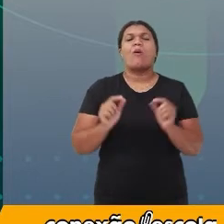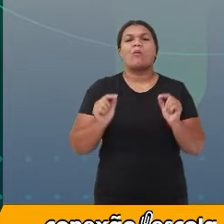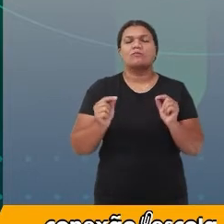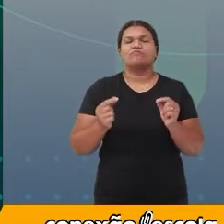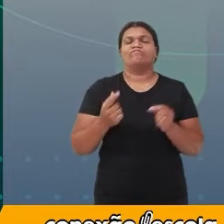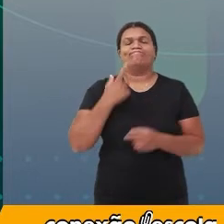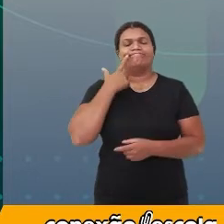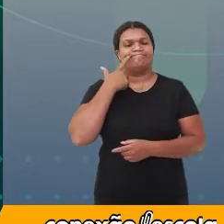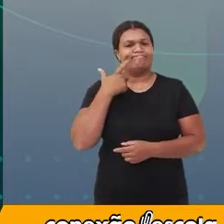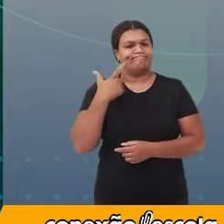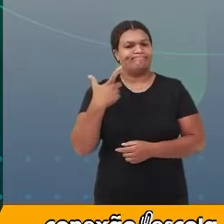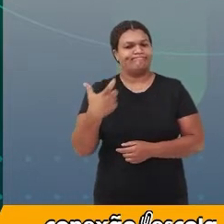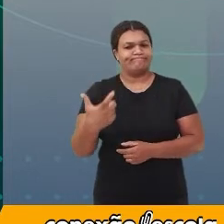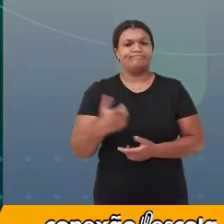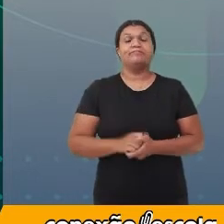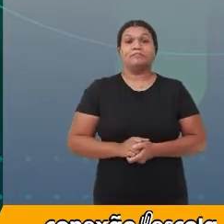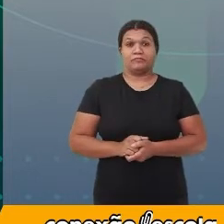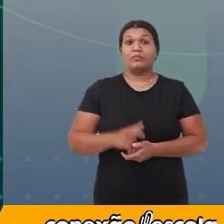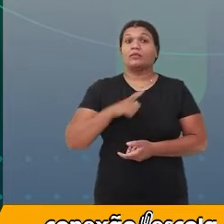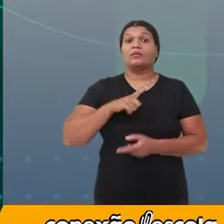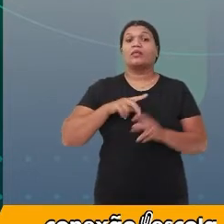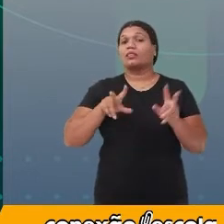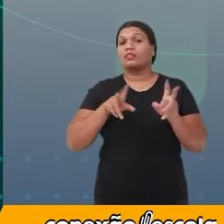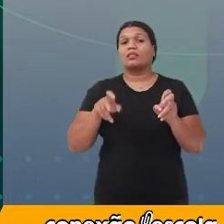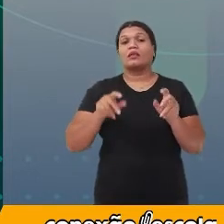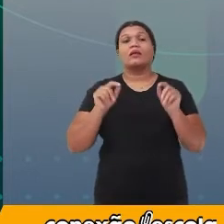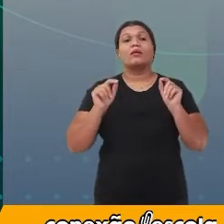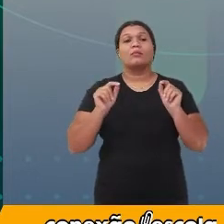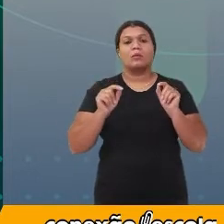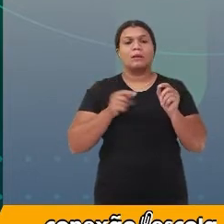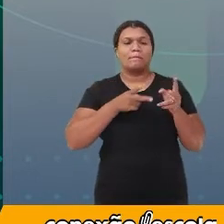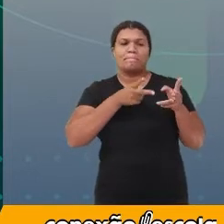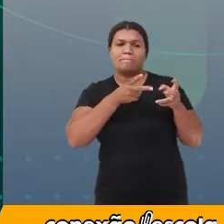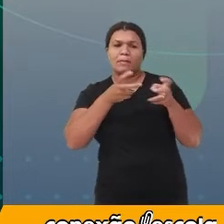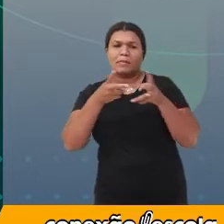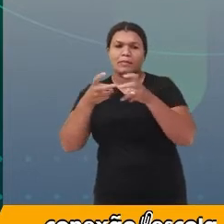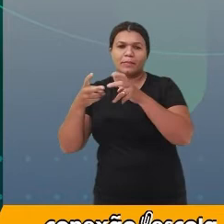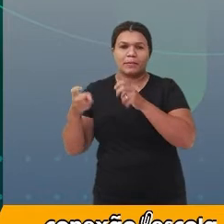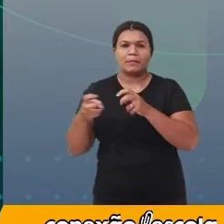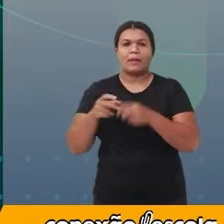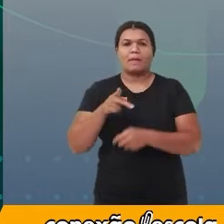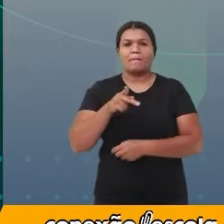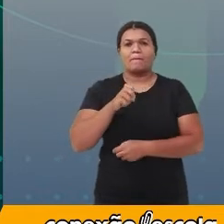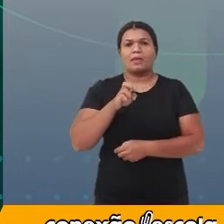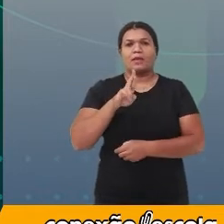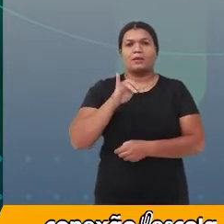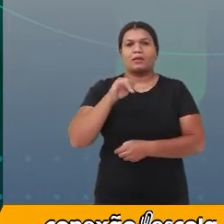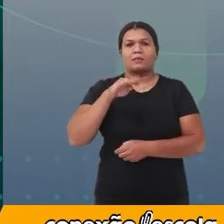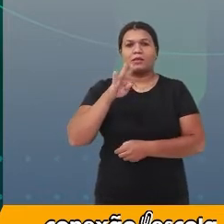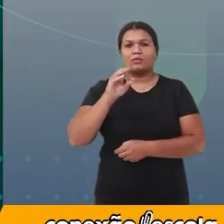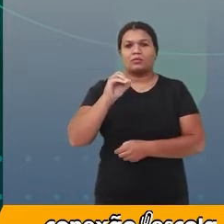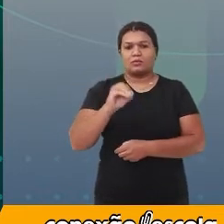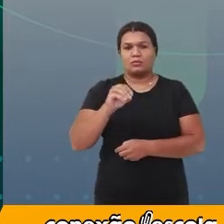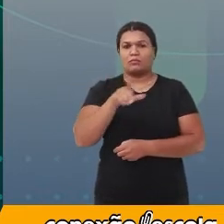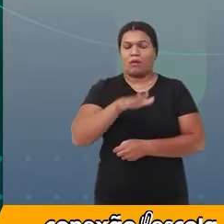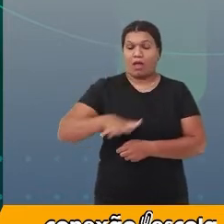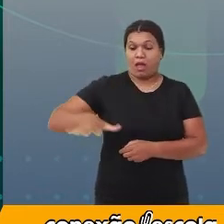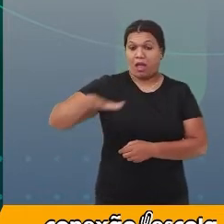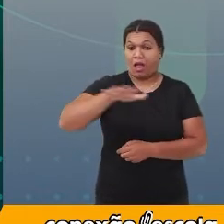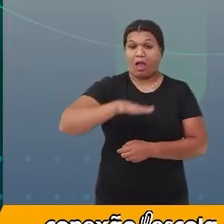muito interessante e traz como título Identificando Perímetro e Área de